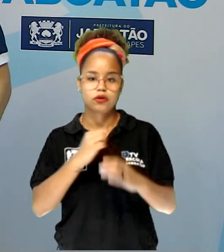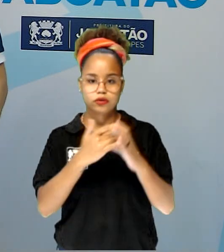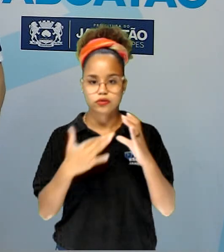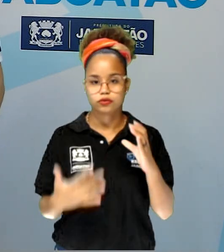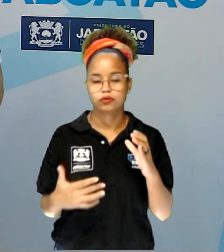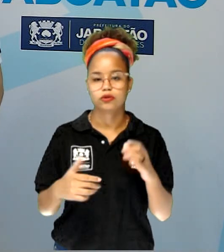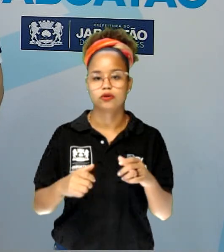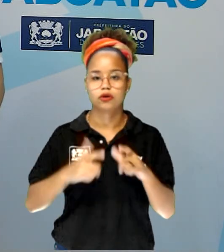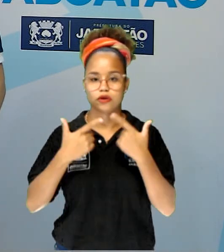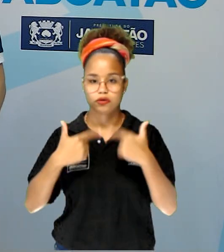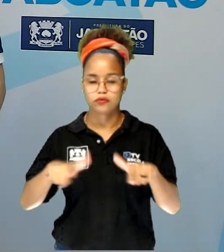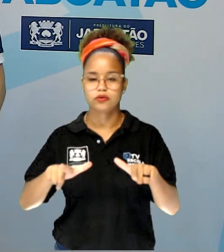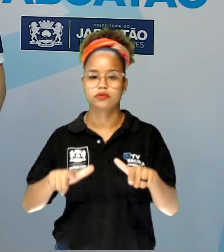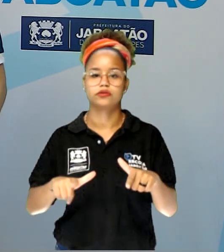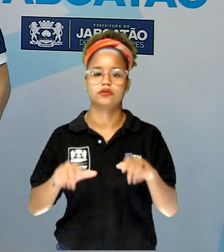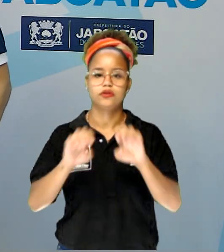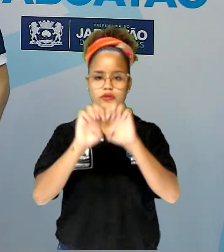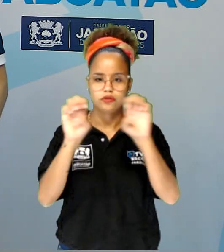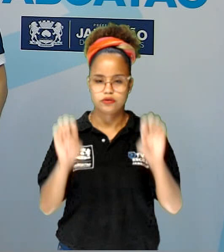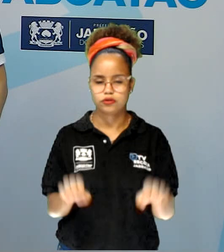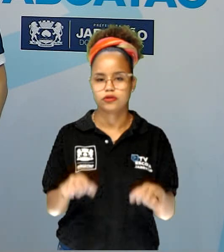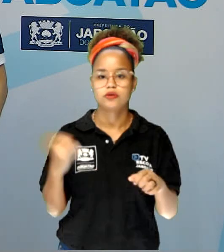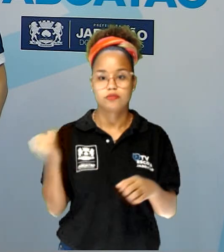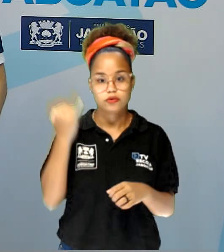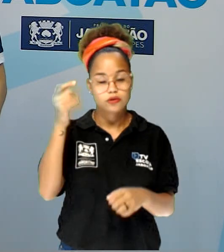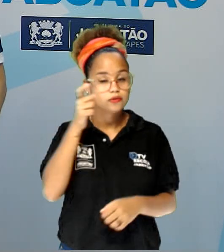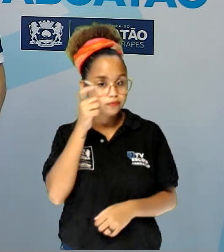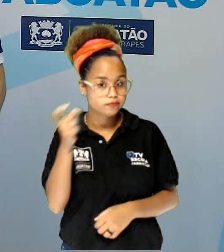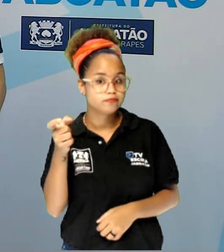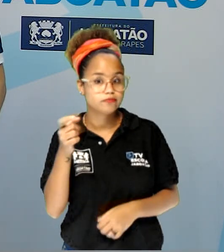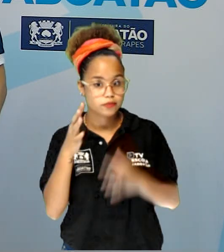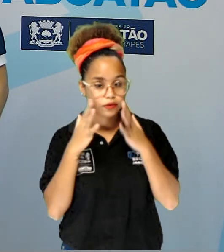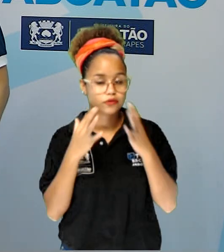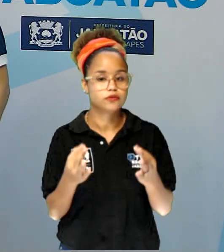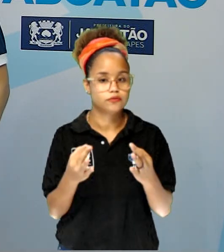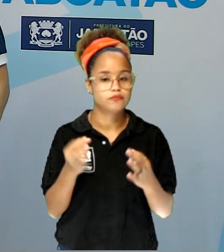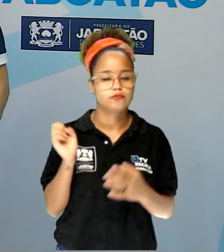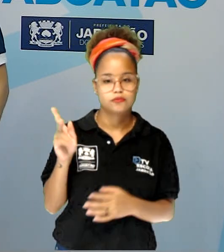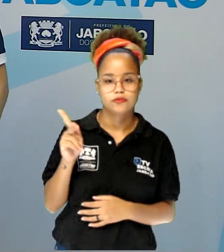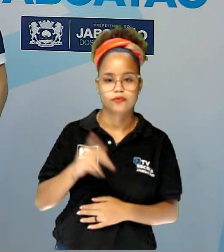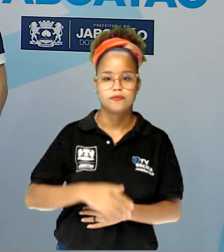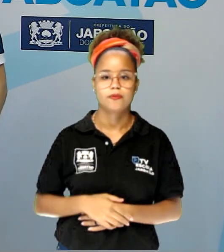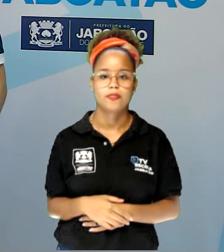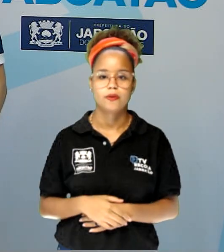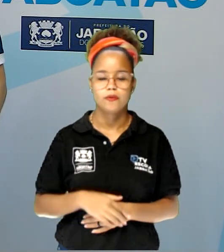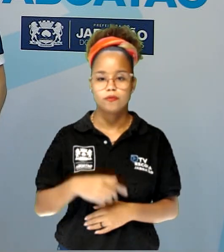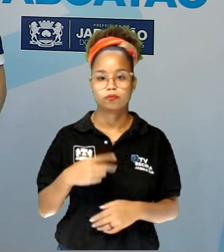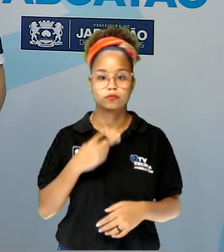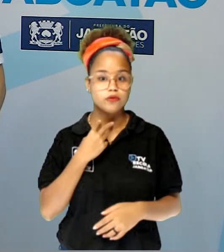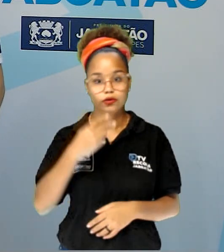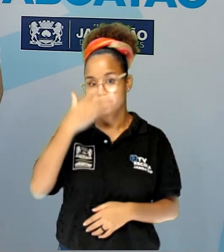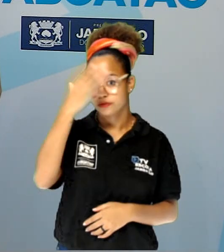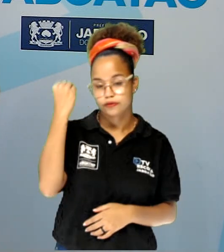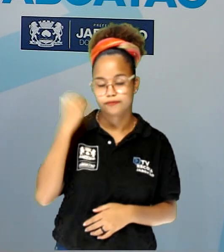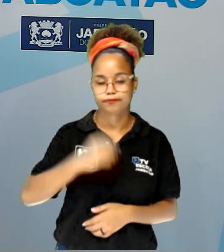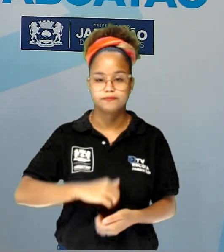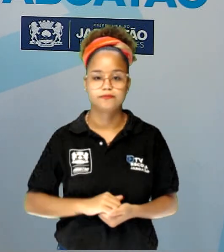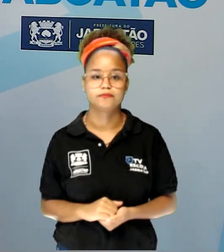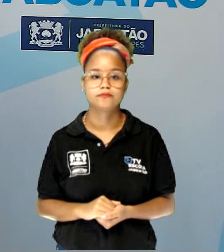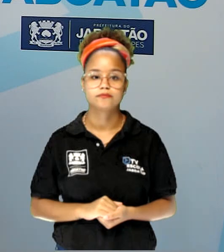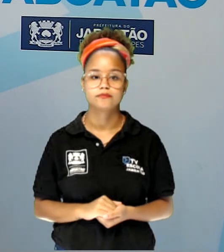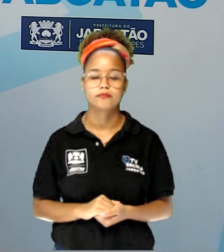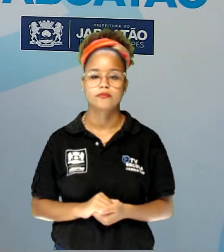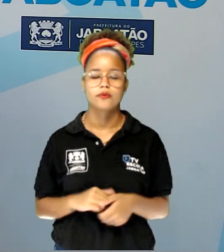e a estrutura. E é importante que vocês estejam sempre atentos a isso, ok? Não dá para a gente deixar passar o texto.